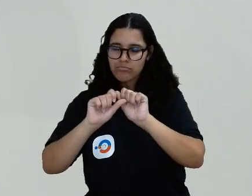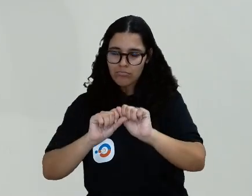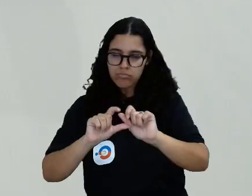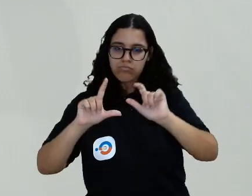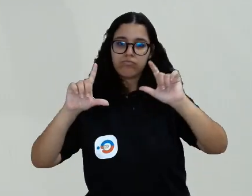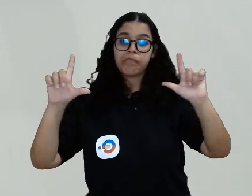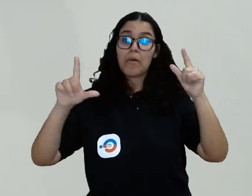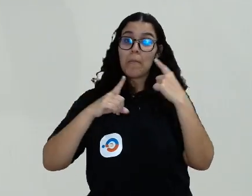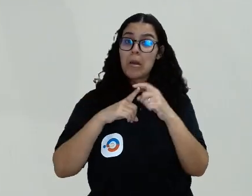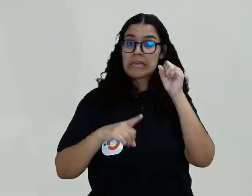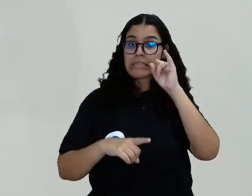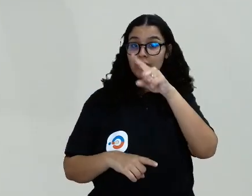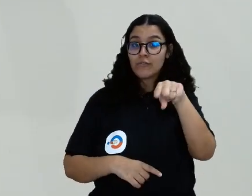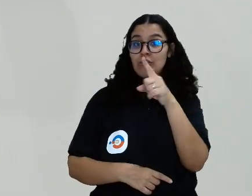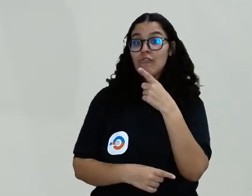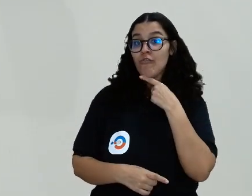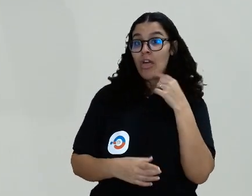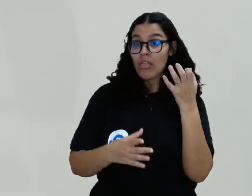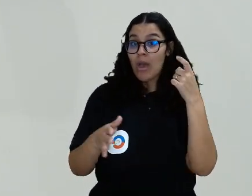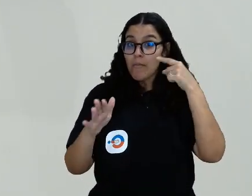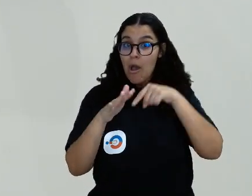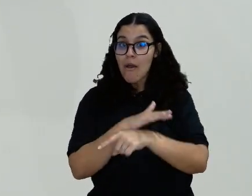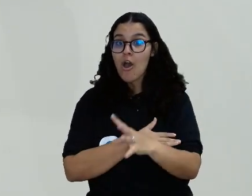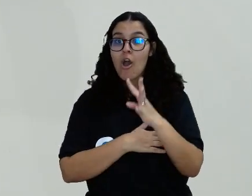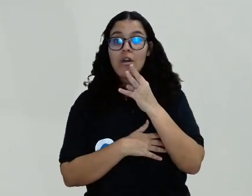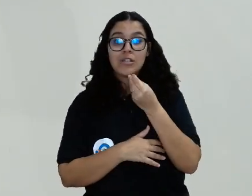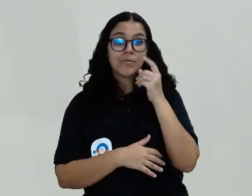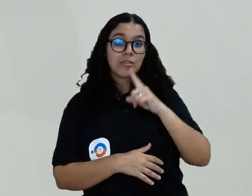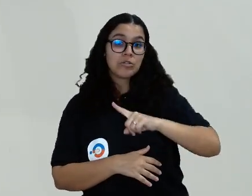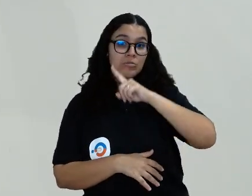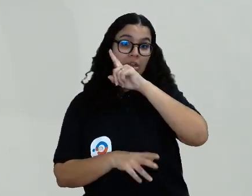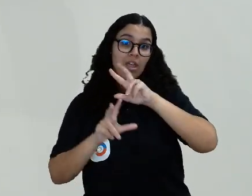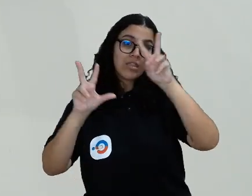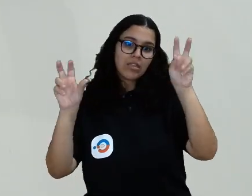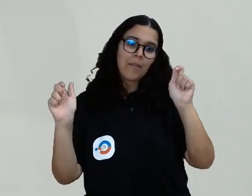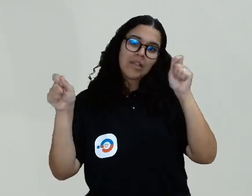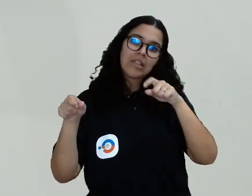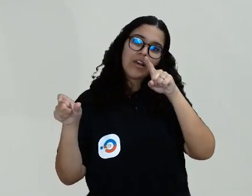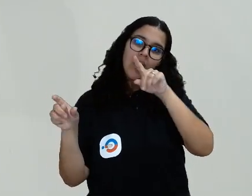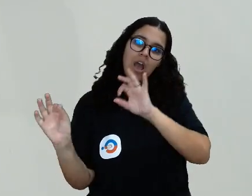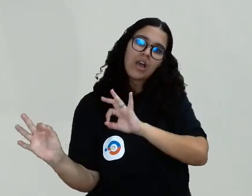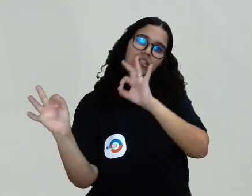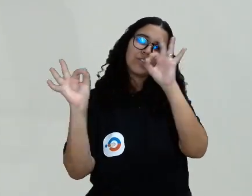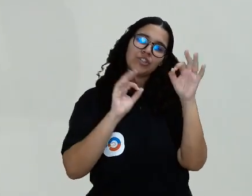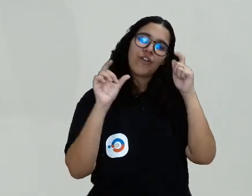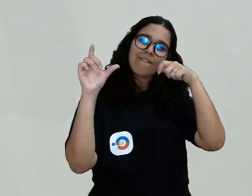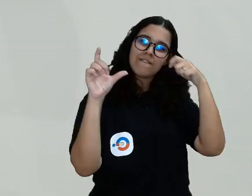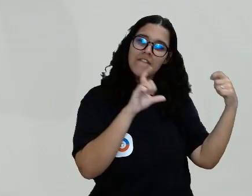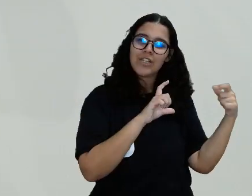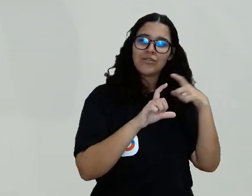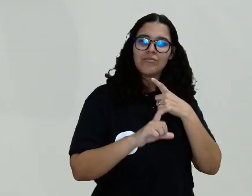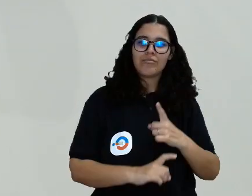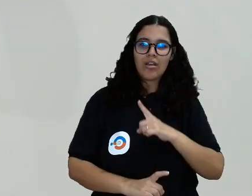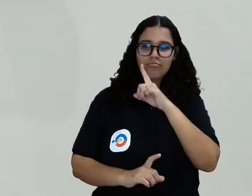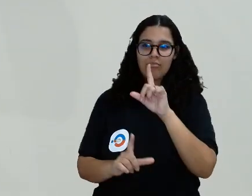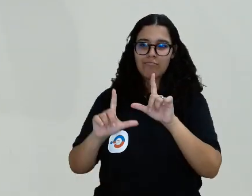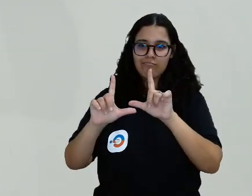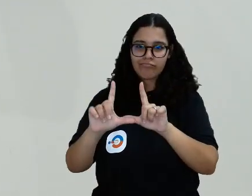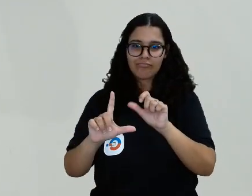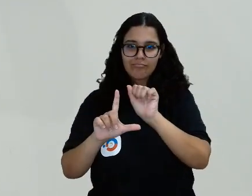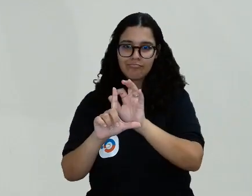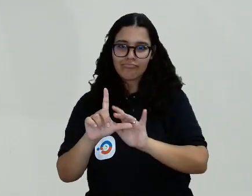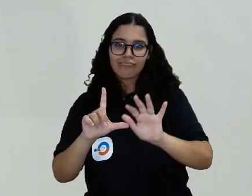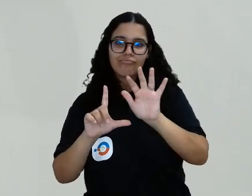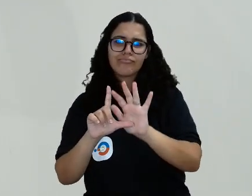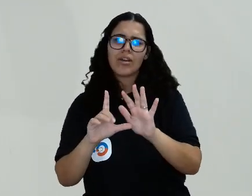um pouco mais no tema, assistam o vídeo que está aí disponível pelo QR Code e aproveitem,